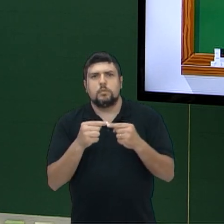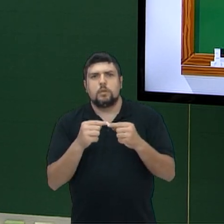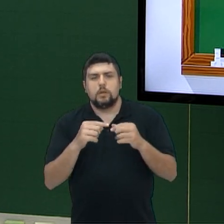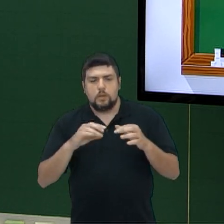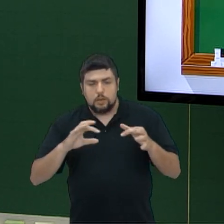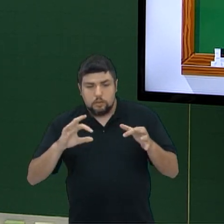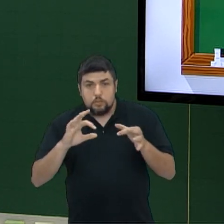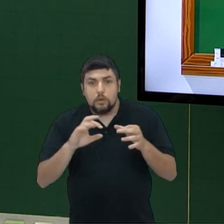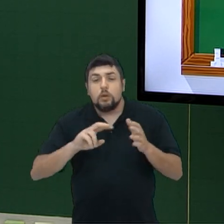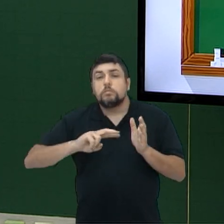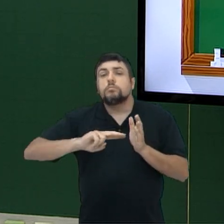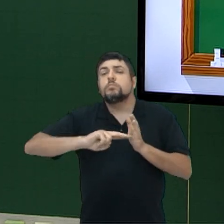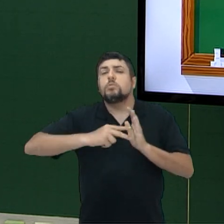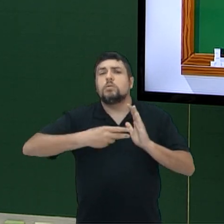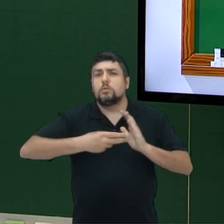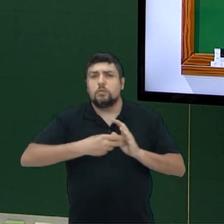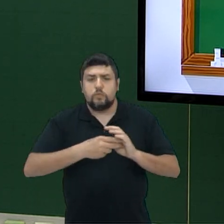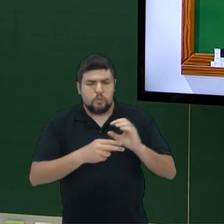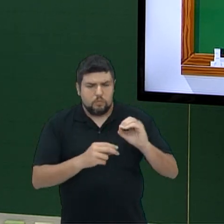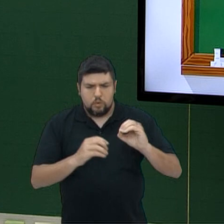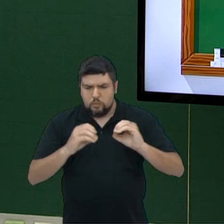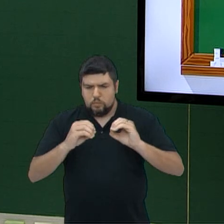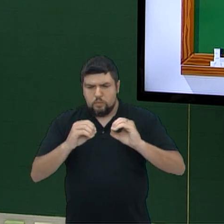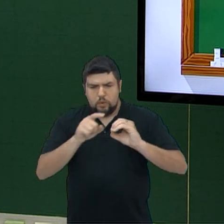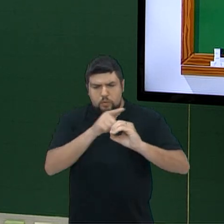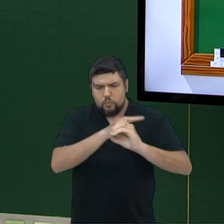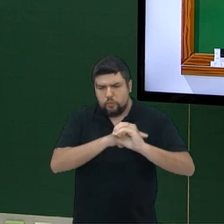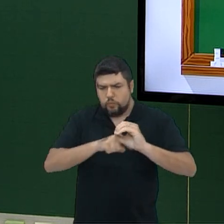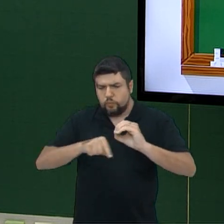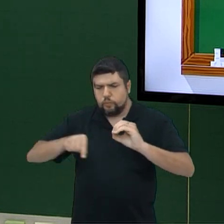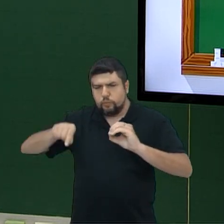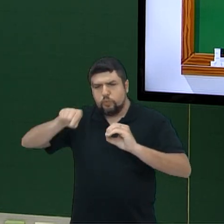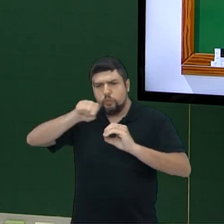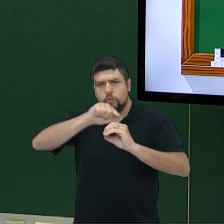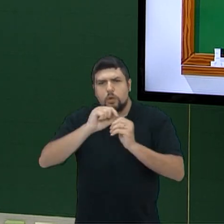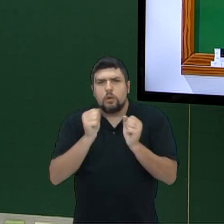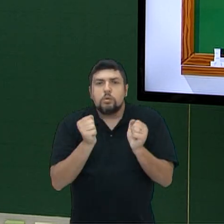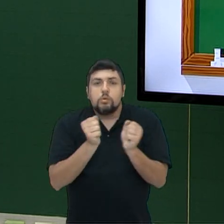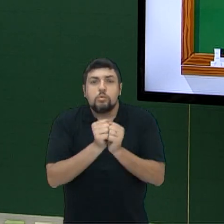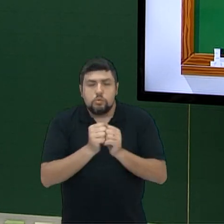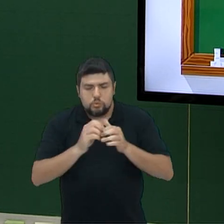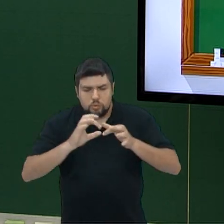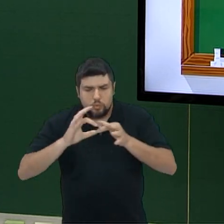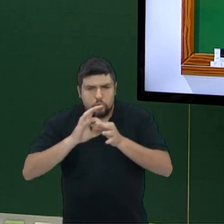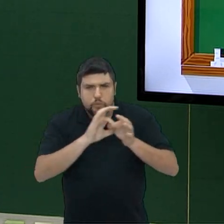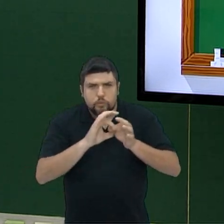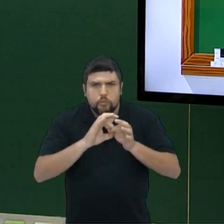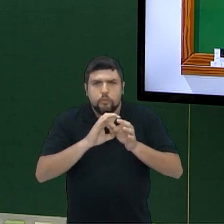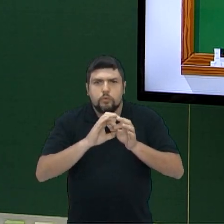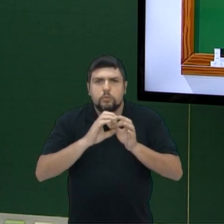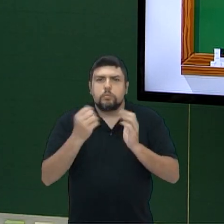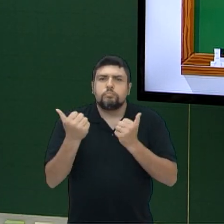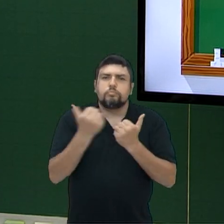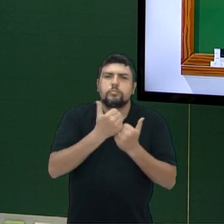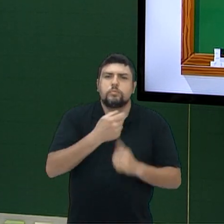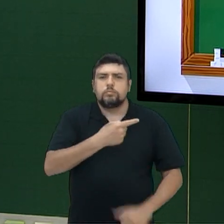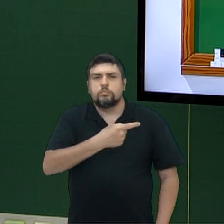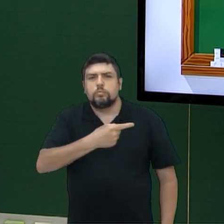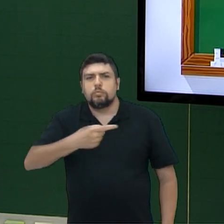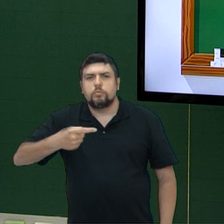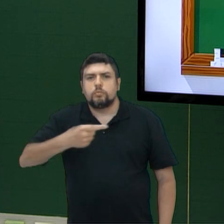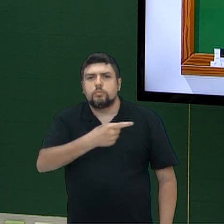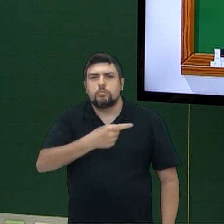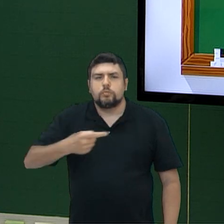elétrons que está sendo compartilhado, eu represento com um traço, Show de bola? Tranquilo? Vamos fazer